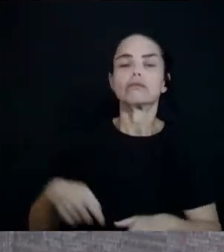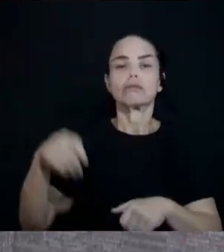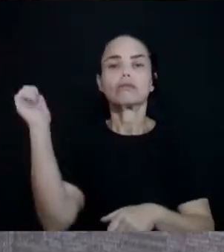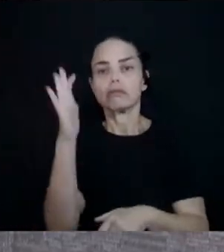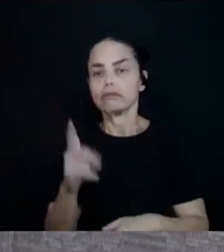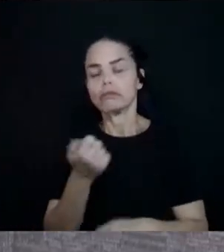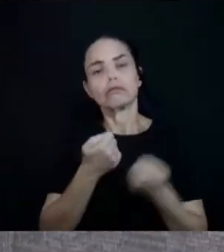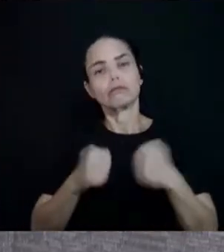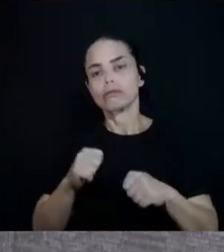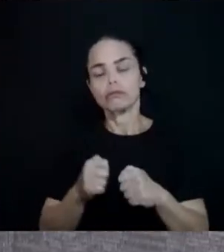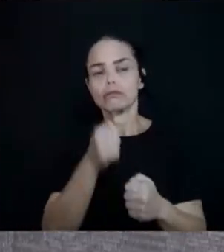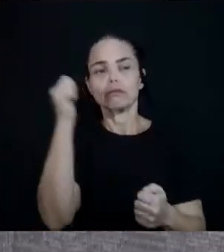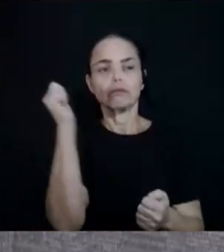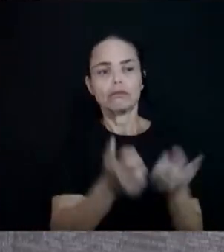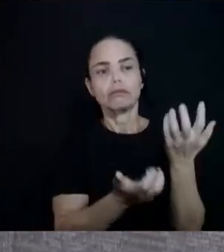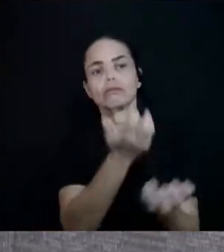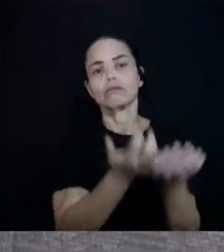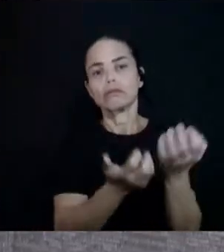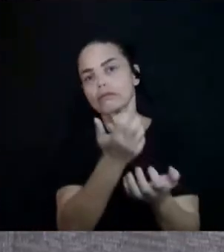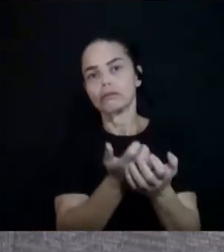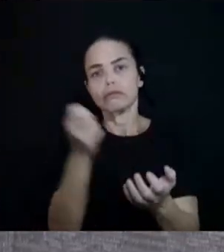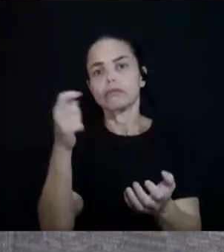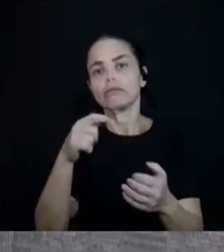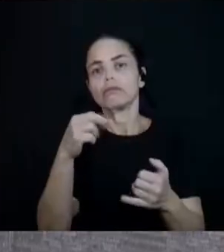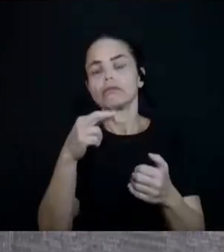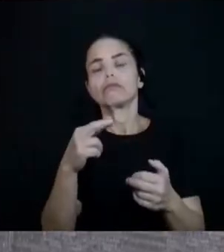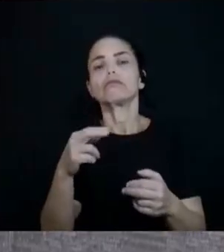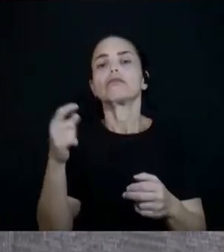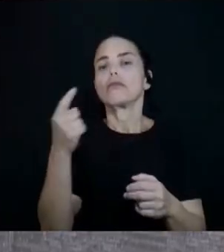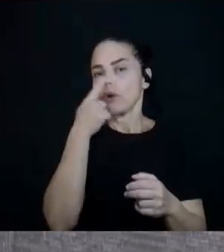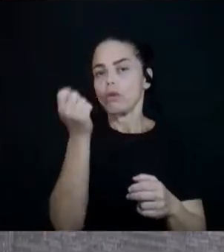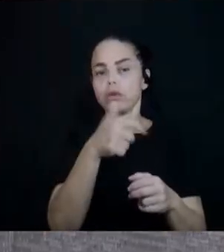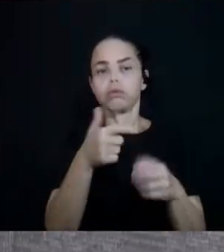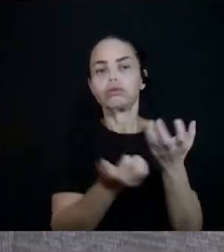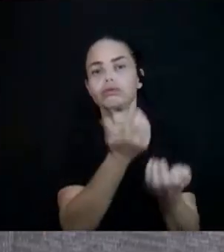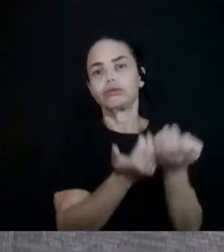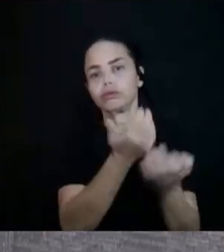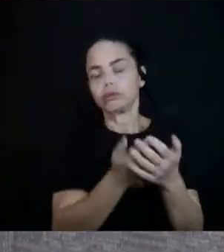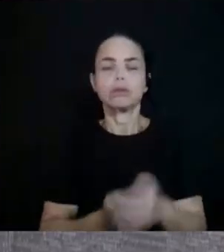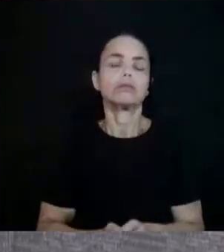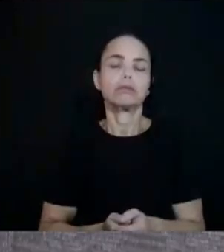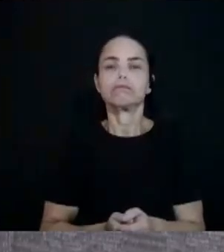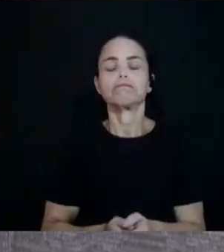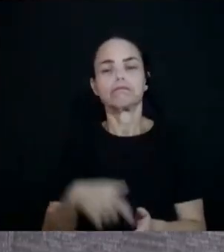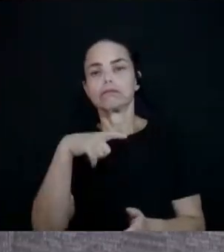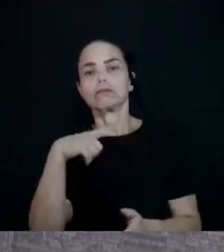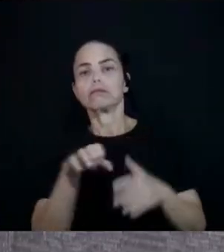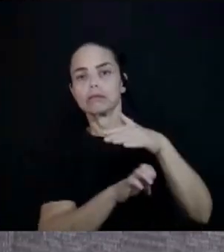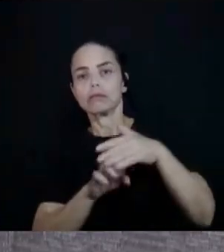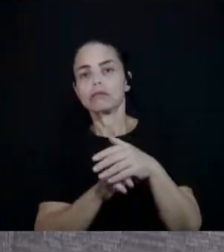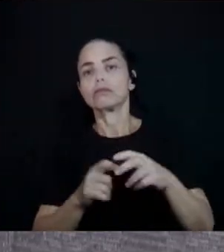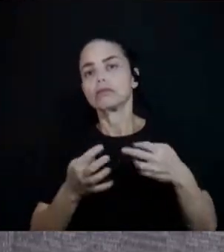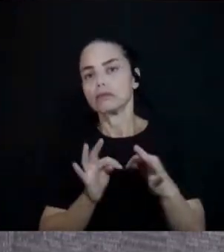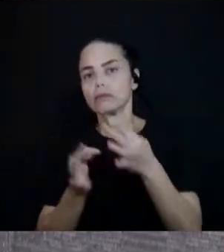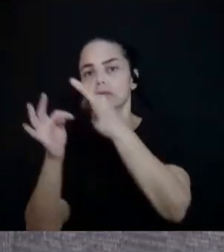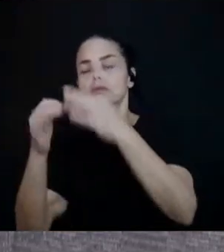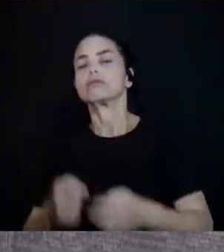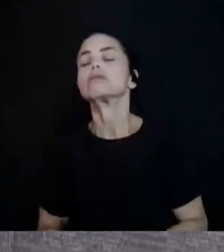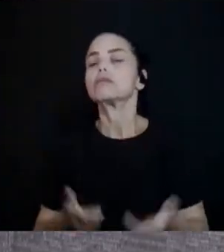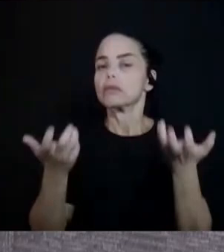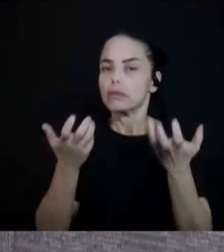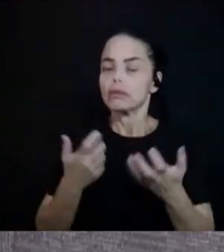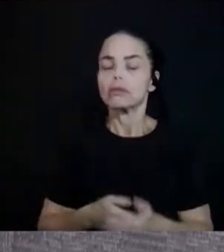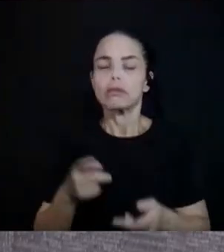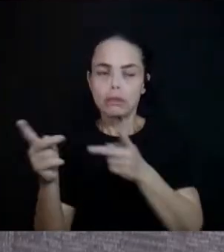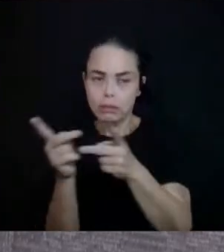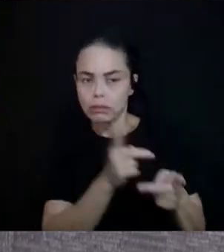uma solução para as grandes empresas produtoras desse tipo de tecnologia. Então, a gente quer fazer uma visita